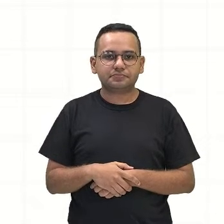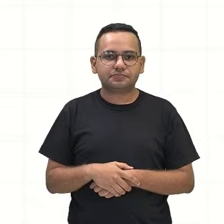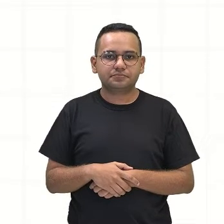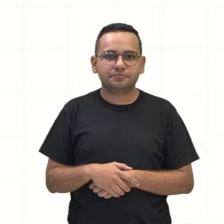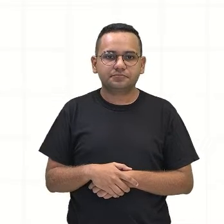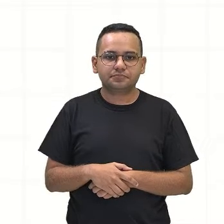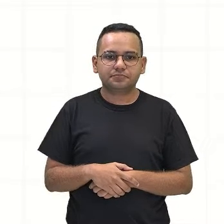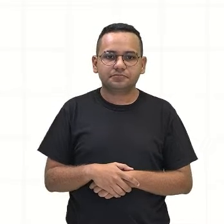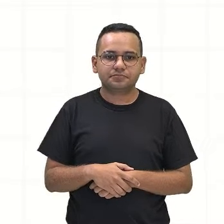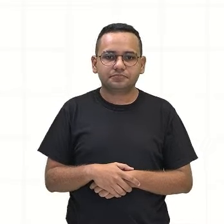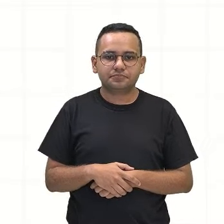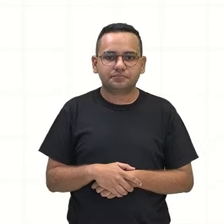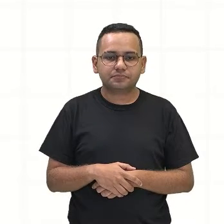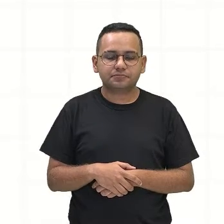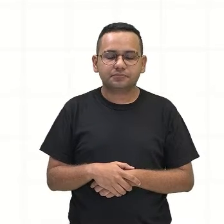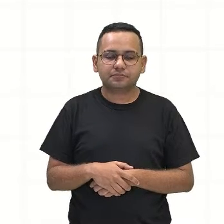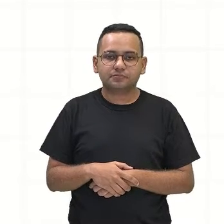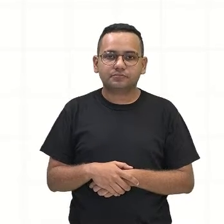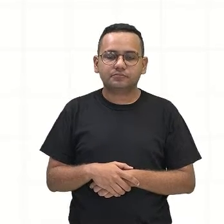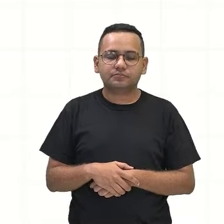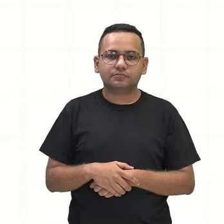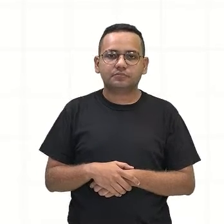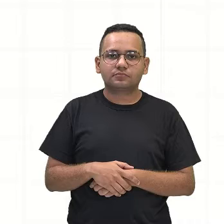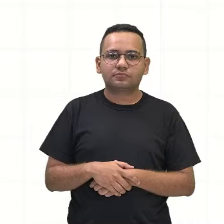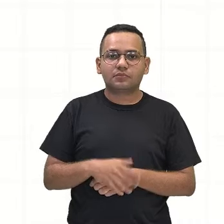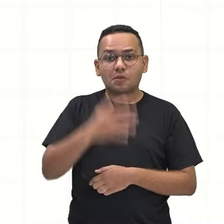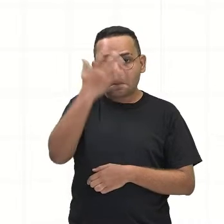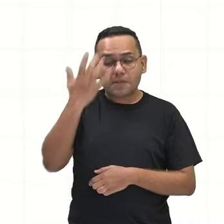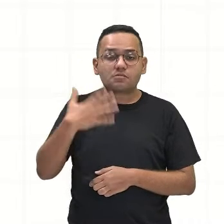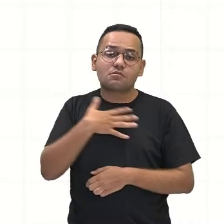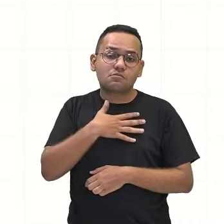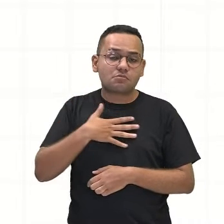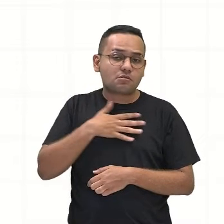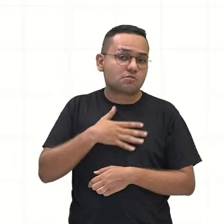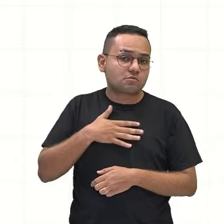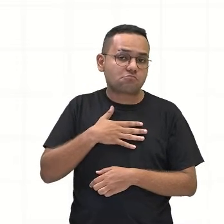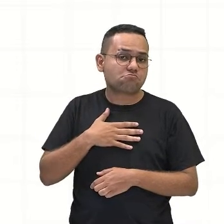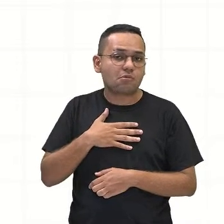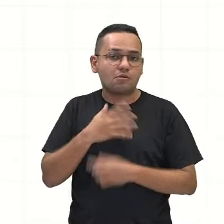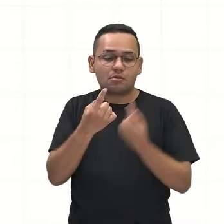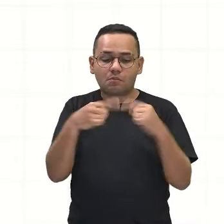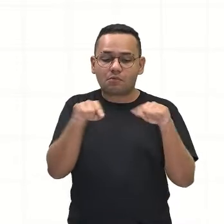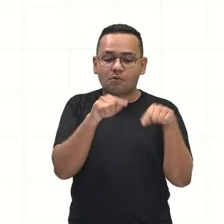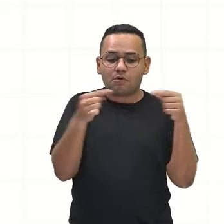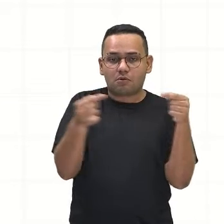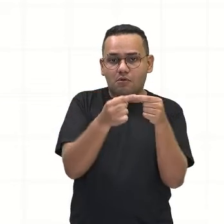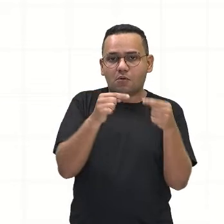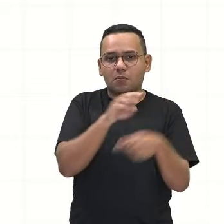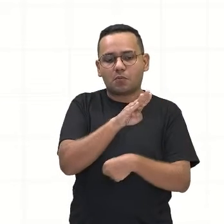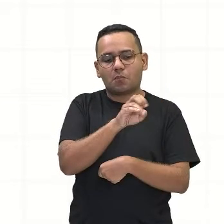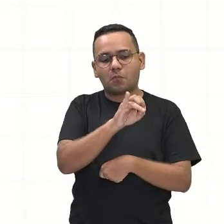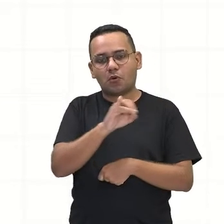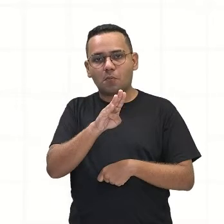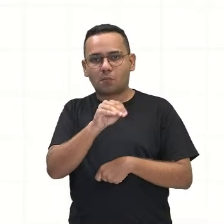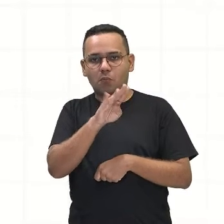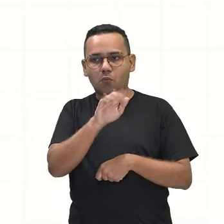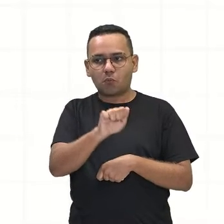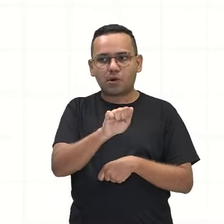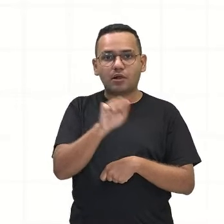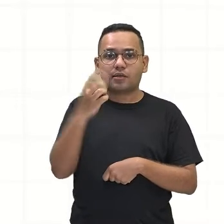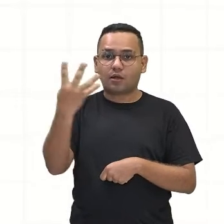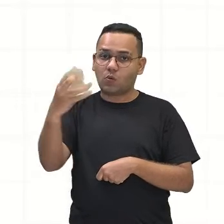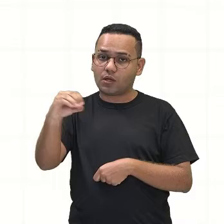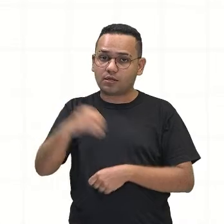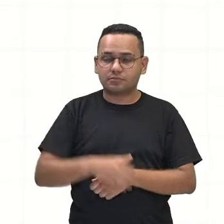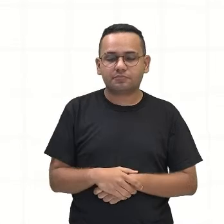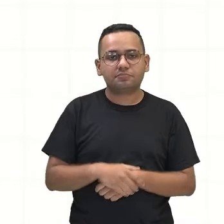CMEAN, que preferem como gênero musical o boi-bumbá. Tá? Viu como é fácil? Então, isso é a